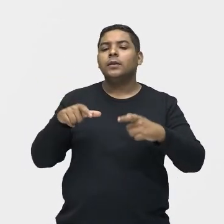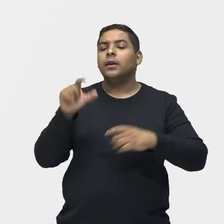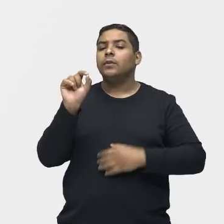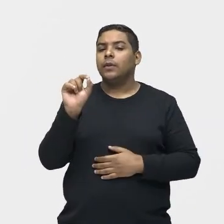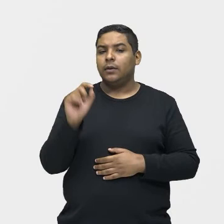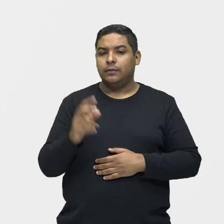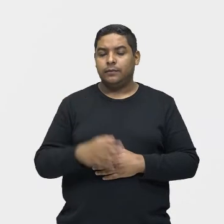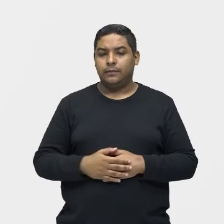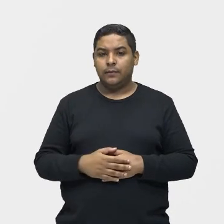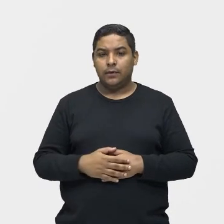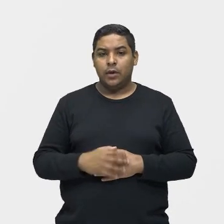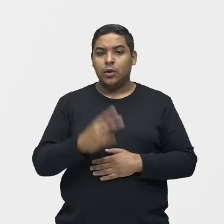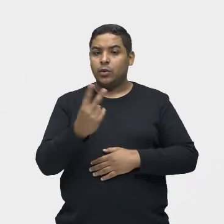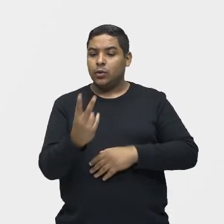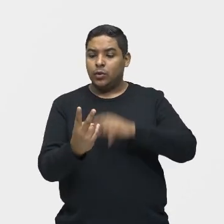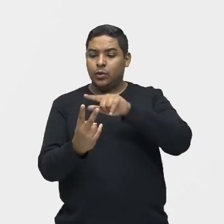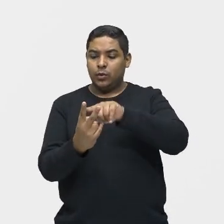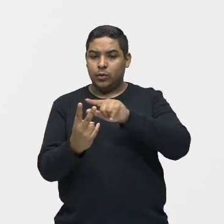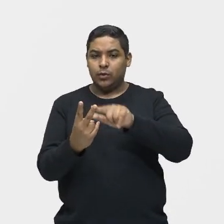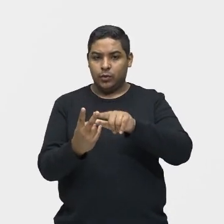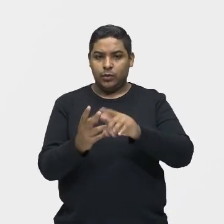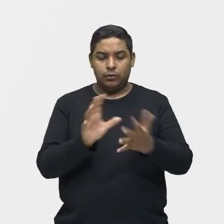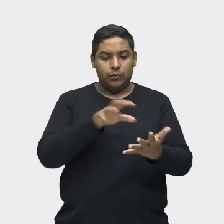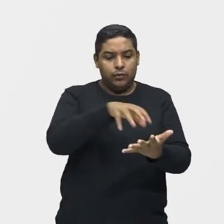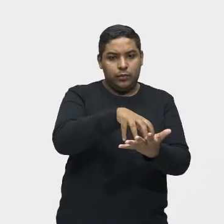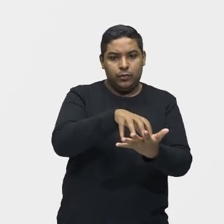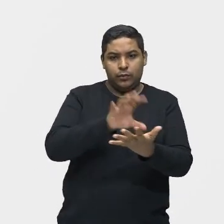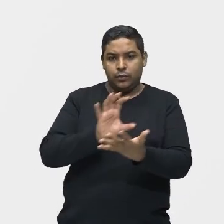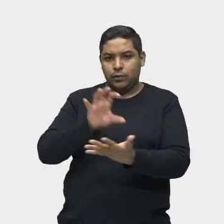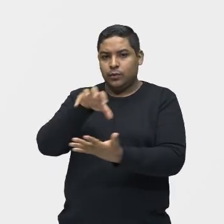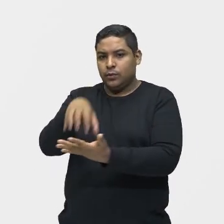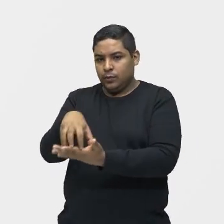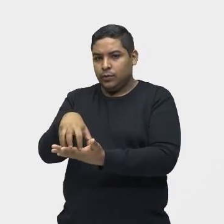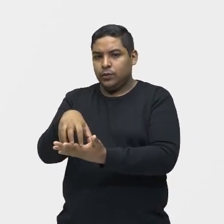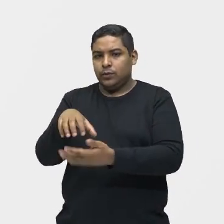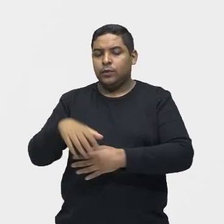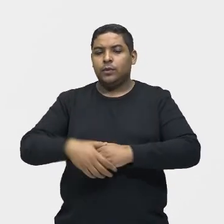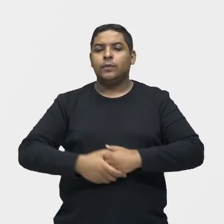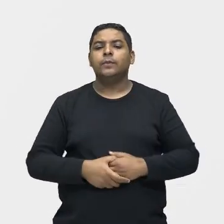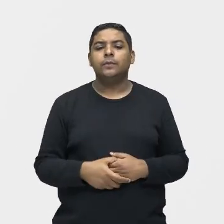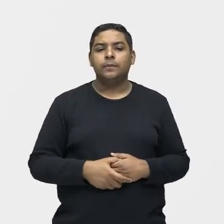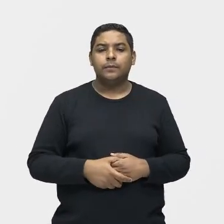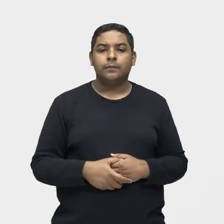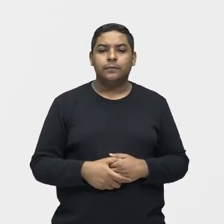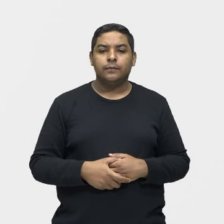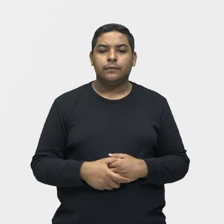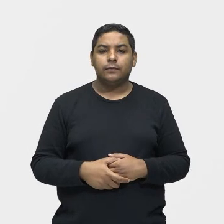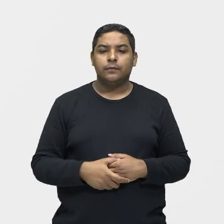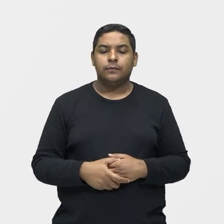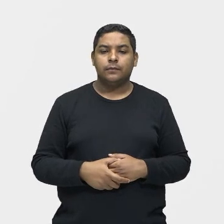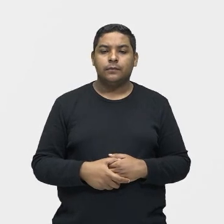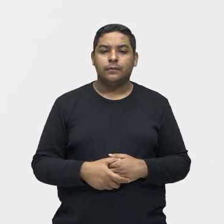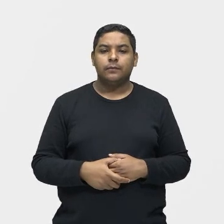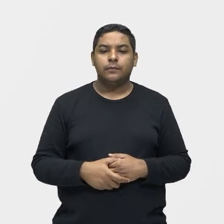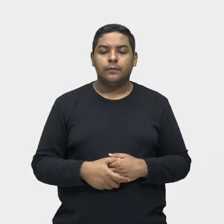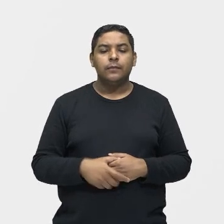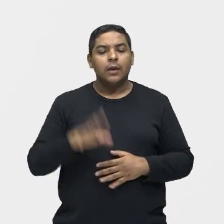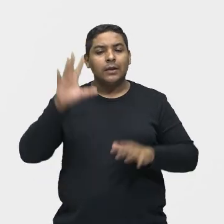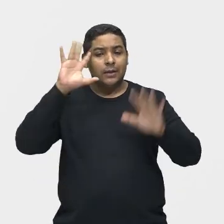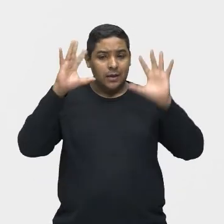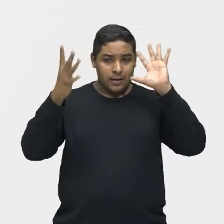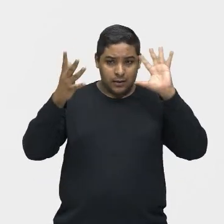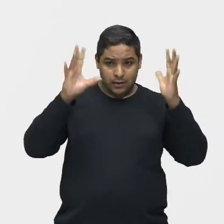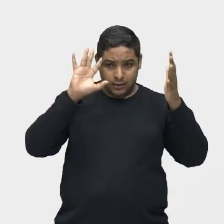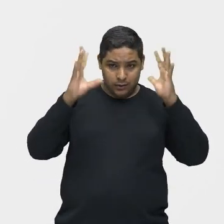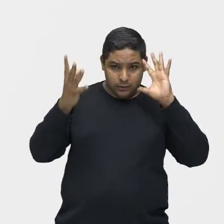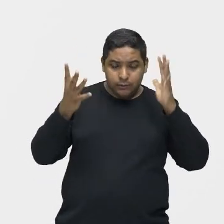vão estar tendo aí 2 países muito importantes, 2 países não, né? 2 áreas, né? 2 centros de